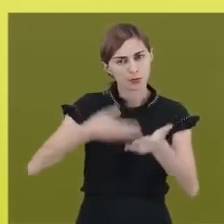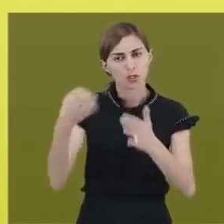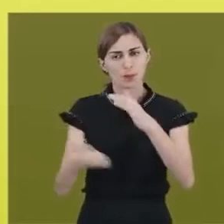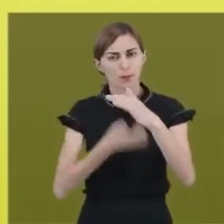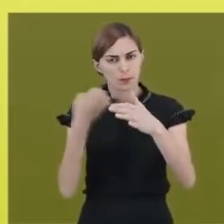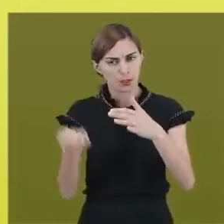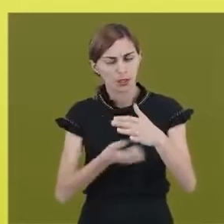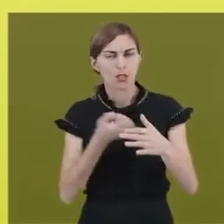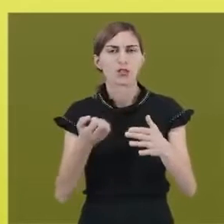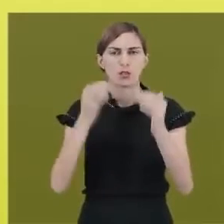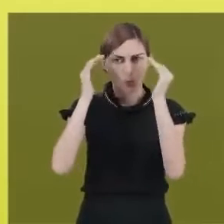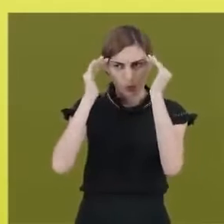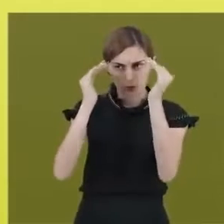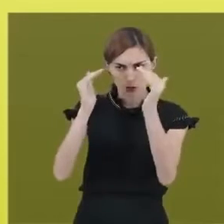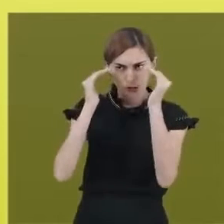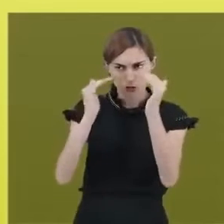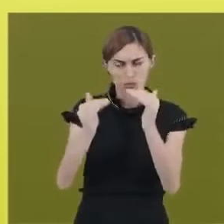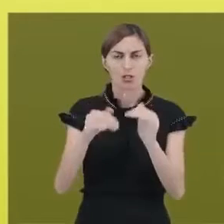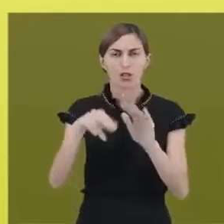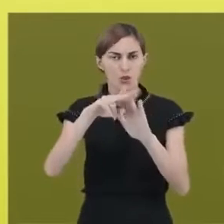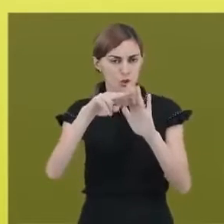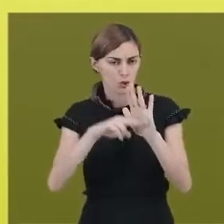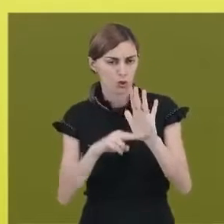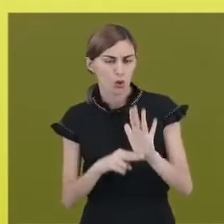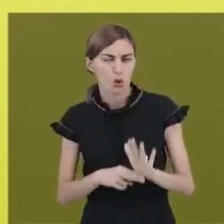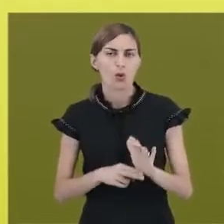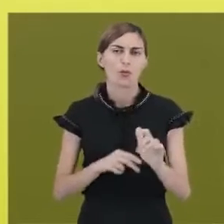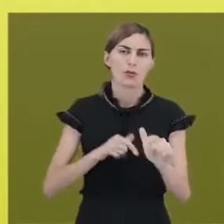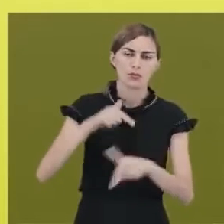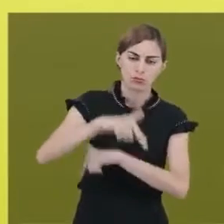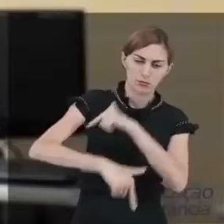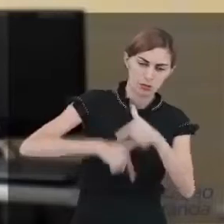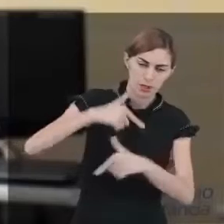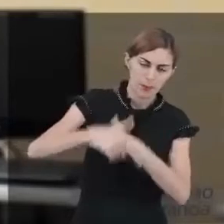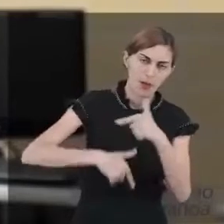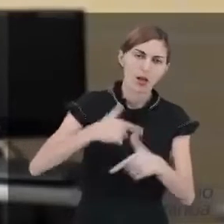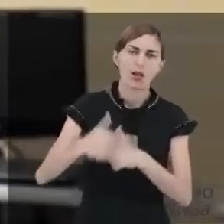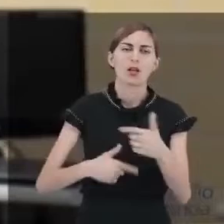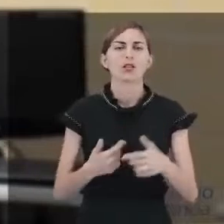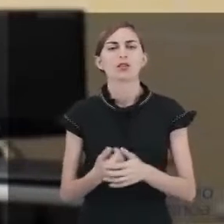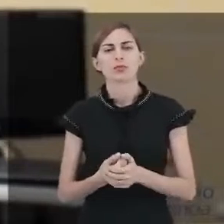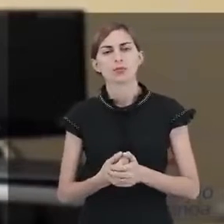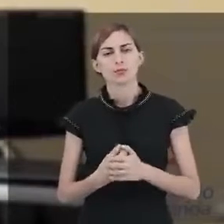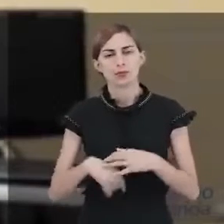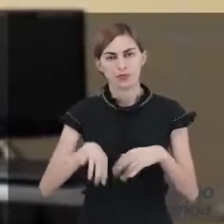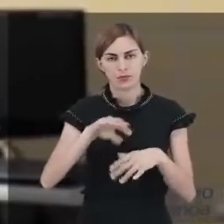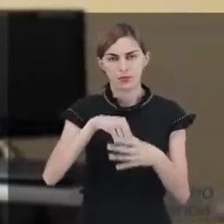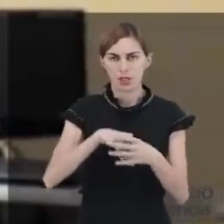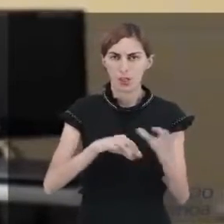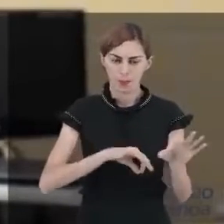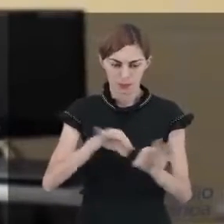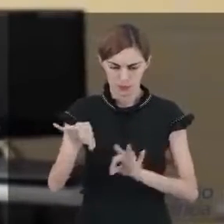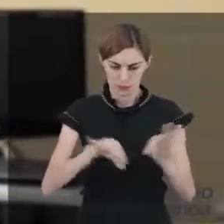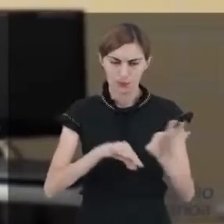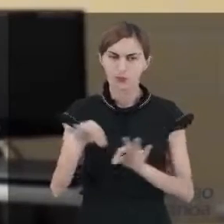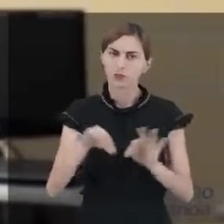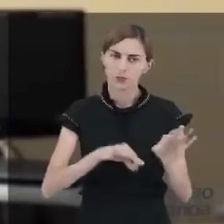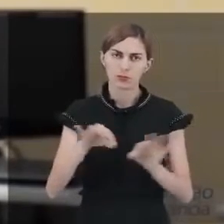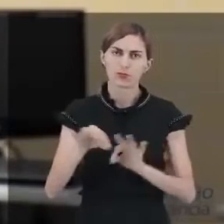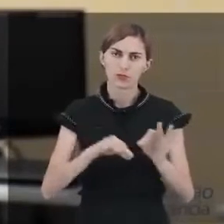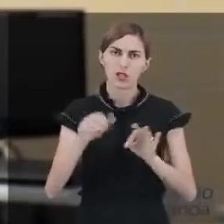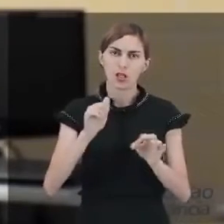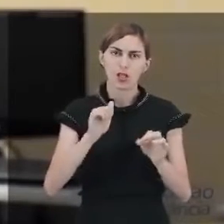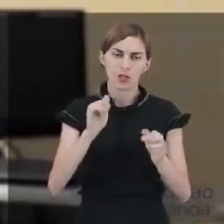na execução dessas normas, fazer com que as atividades internas de elaboração, as